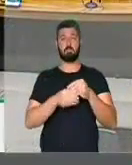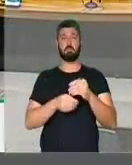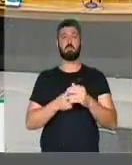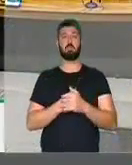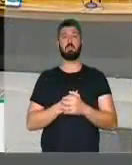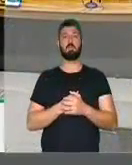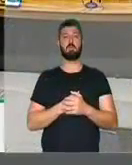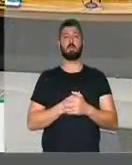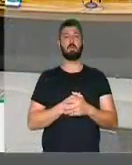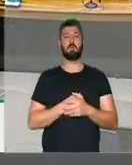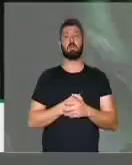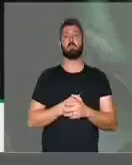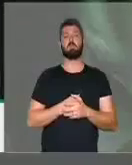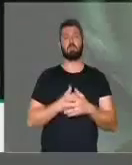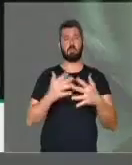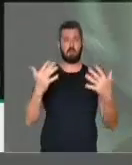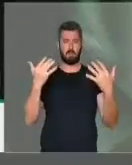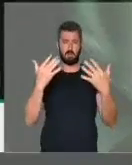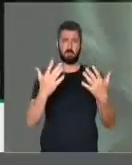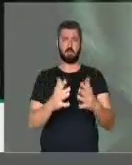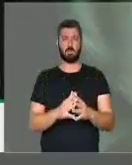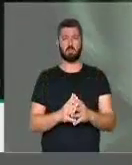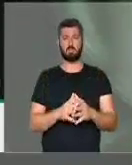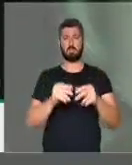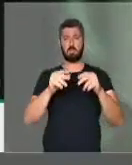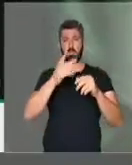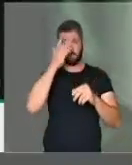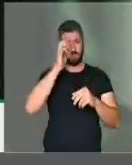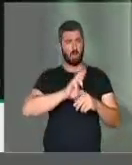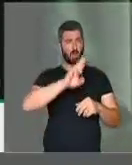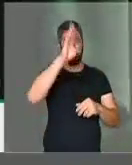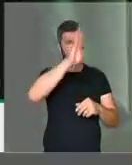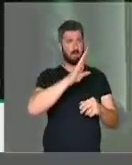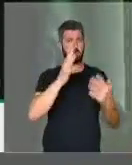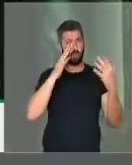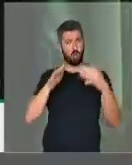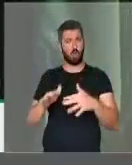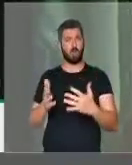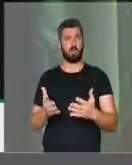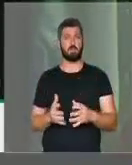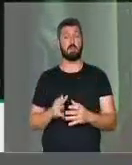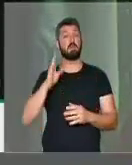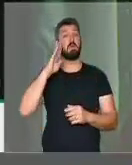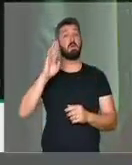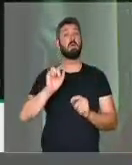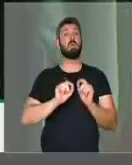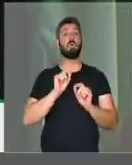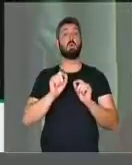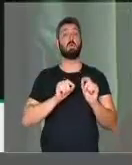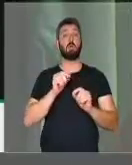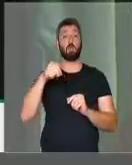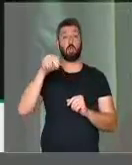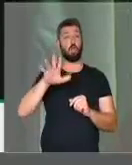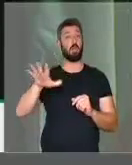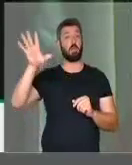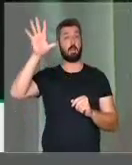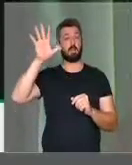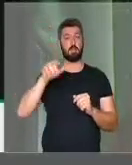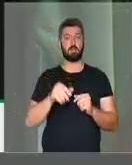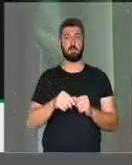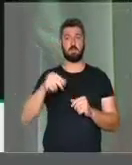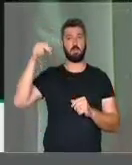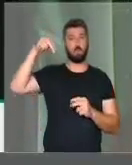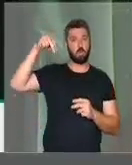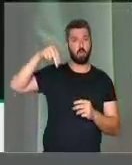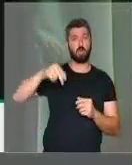falar, para chamar a atenção das autoridades do Brasil, principalmente da região Nordeste, da